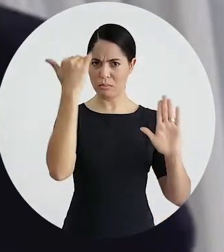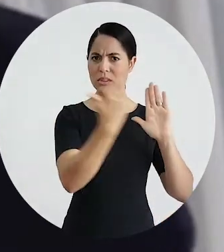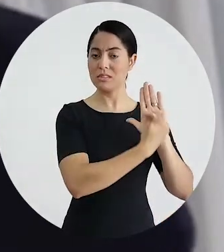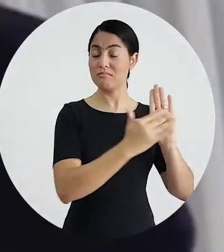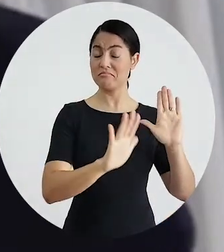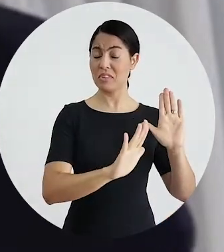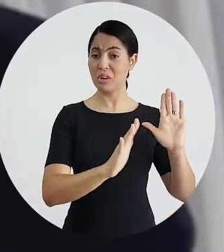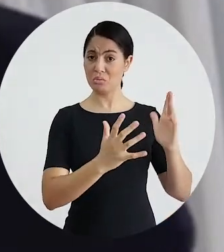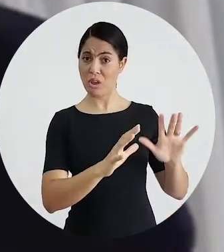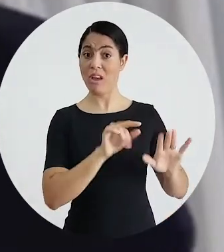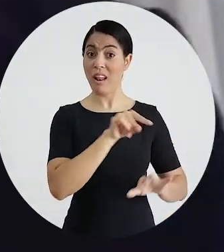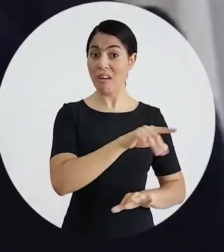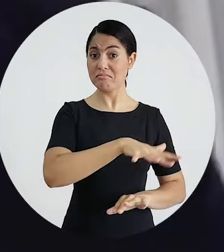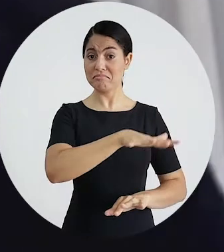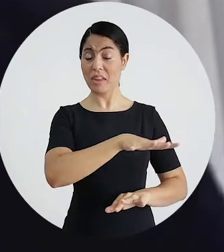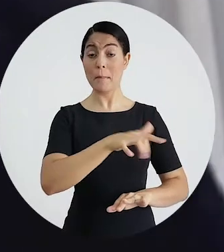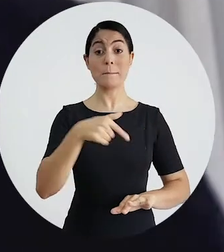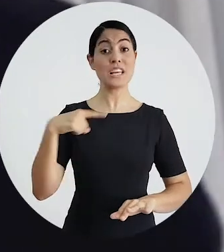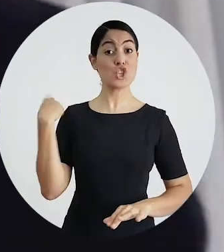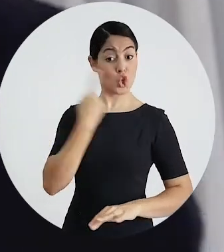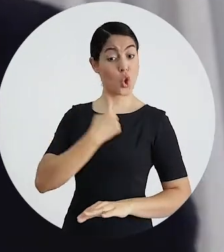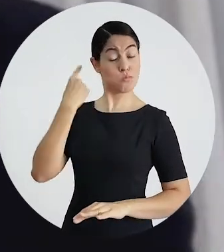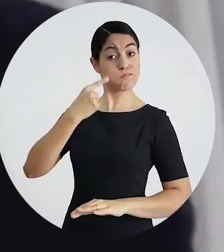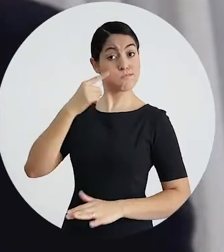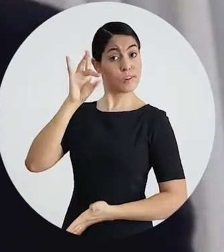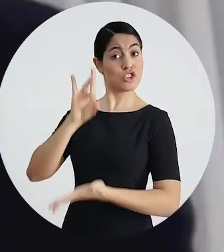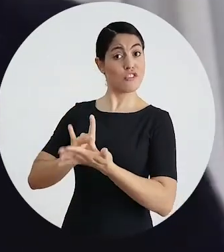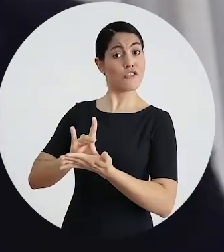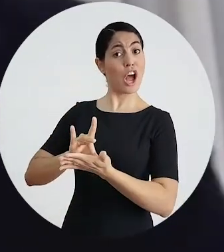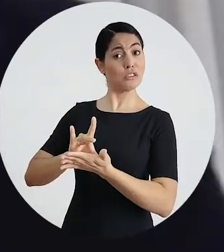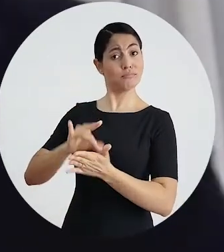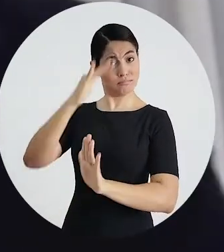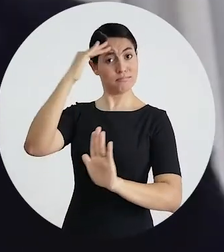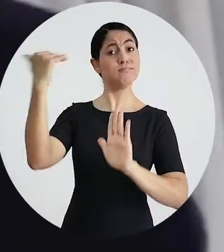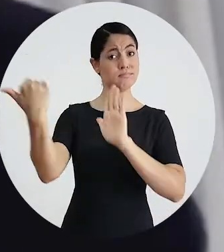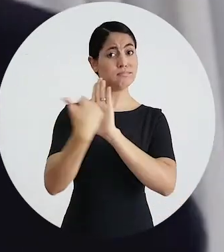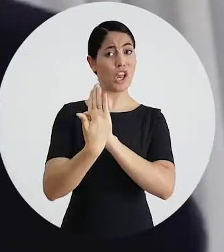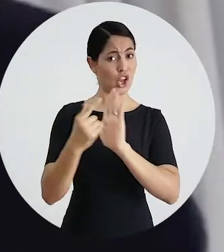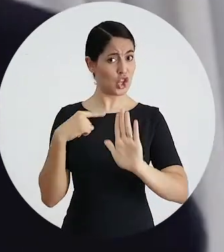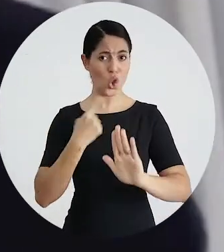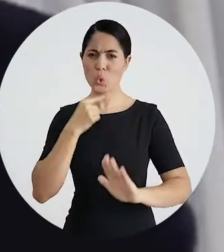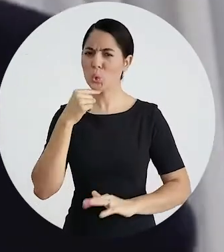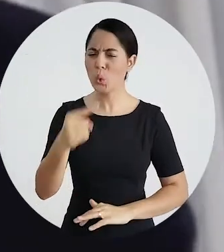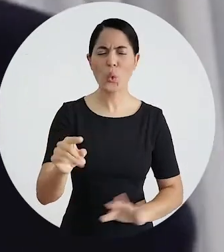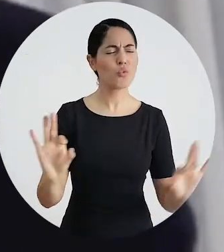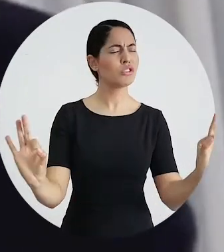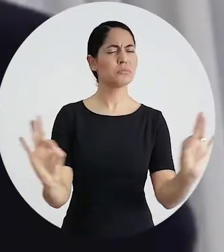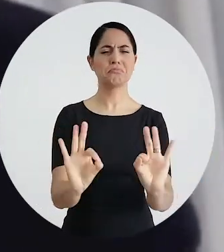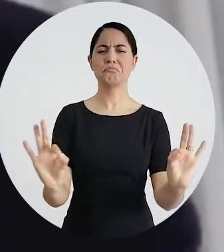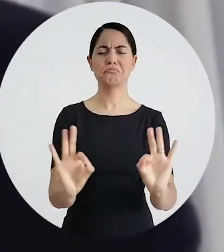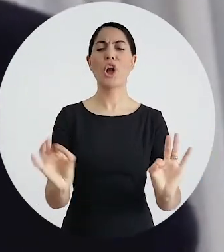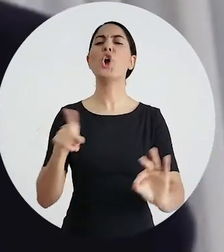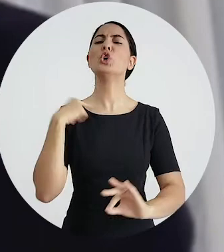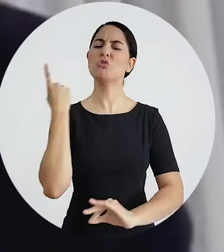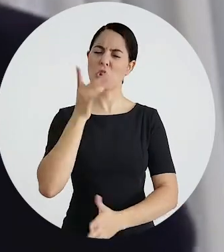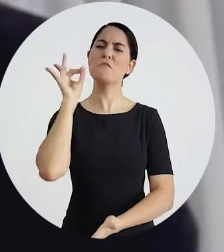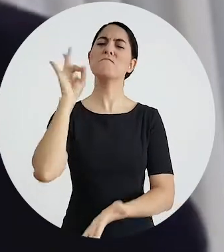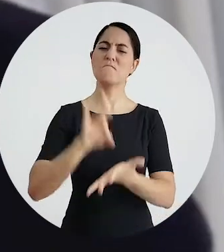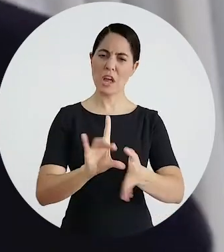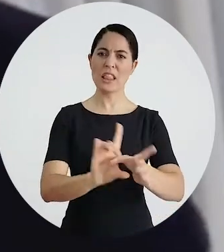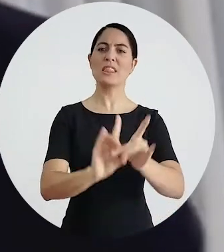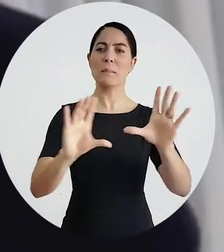esse compromisso, nós, advogados, somos majoritariamente, eu não tenho qualquer dúvida em declarar isso,